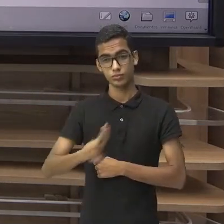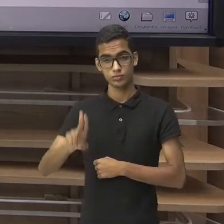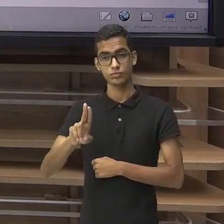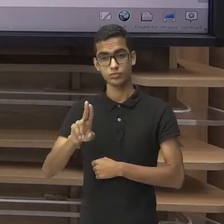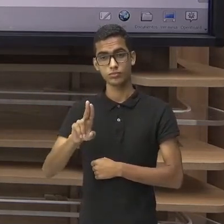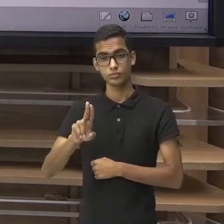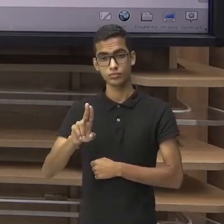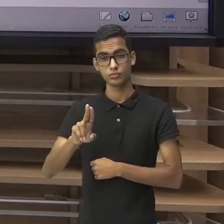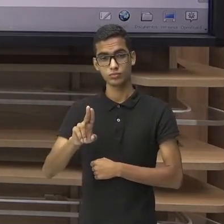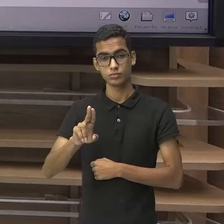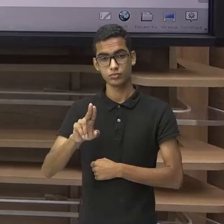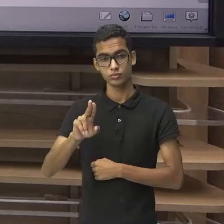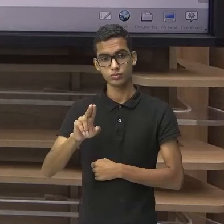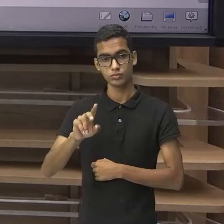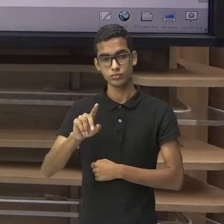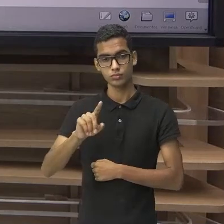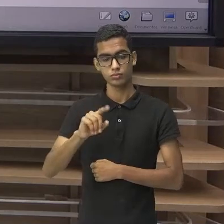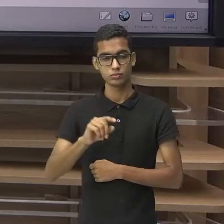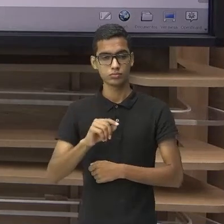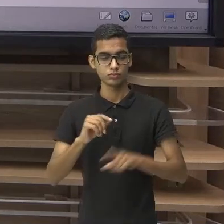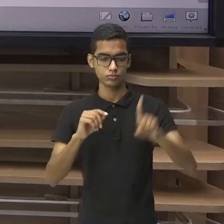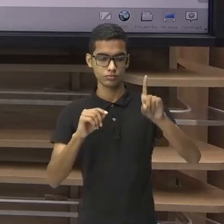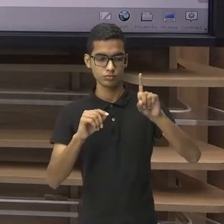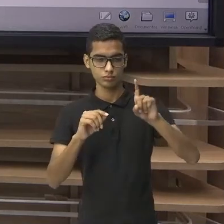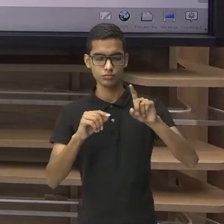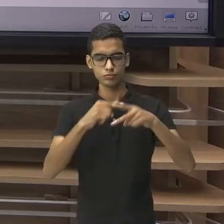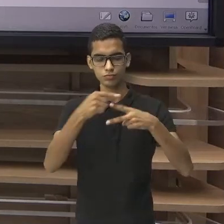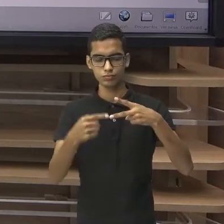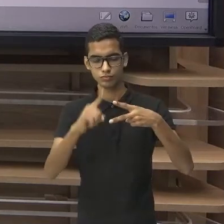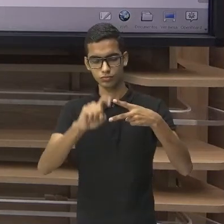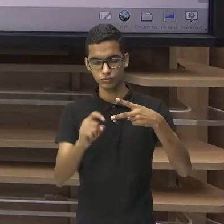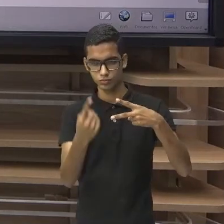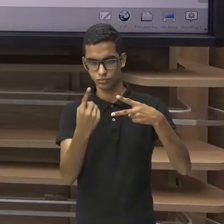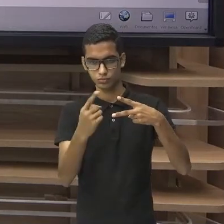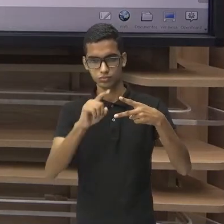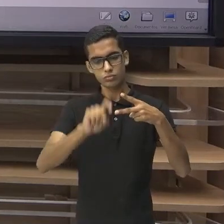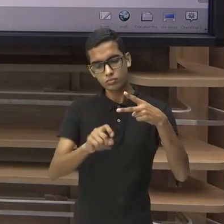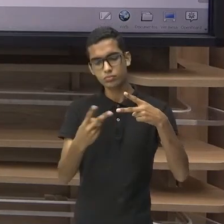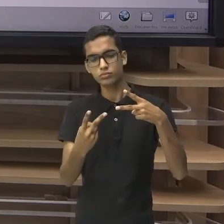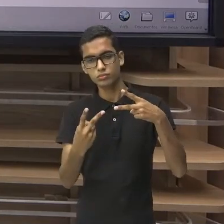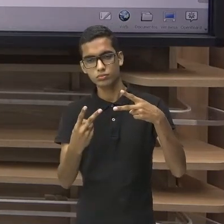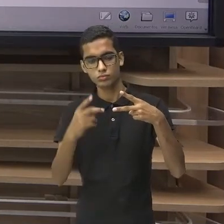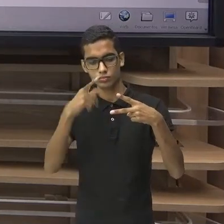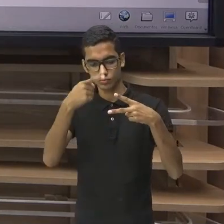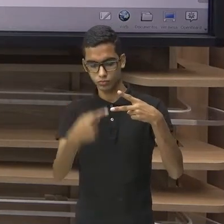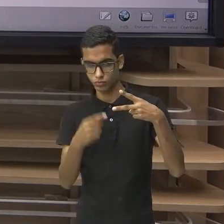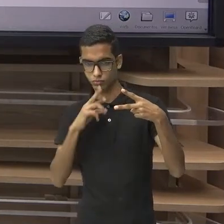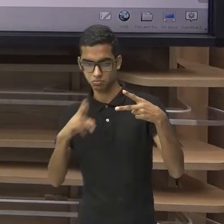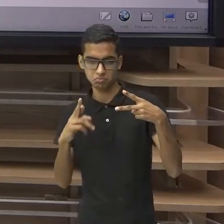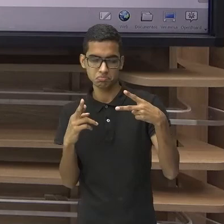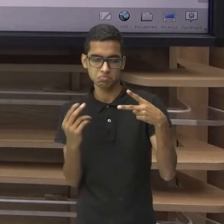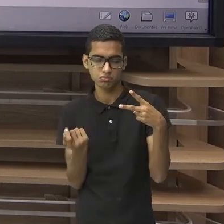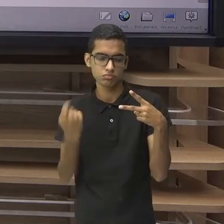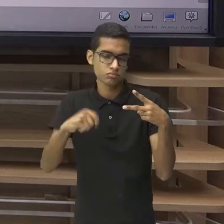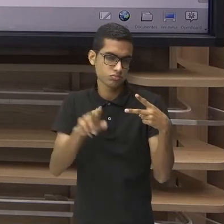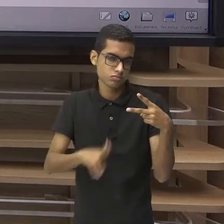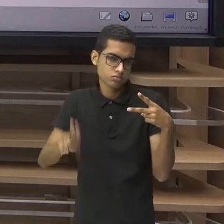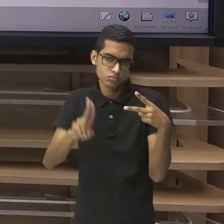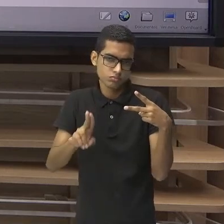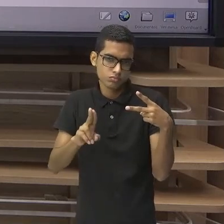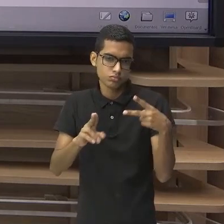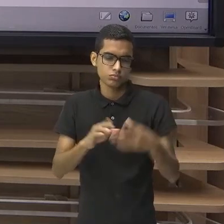o 2 quanto o 1. As duas respostas me servem, tá bom? Posso usar uma ou